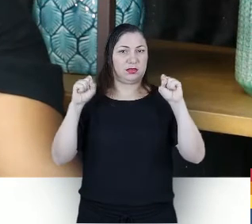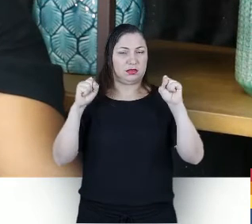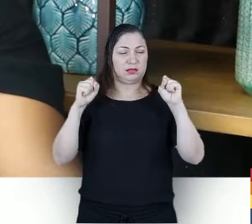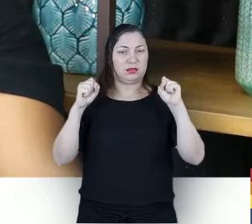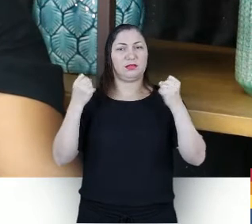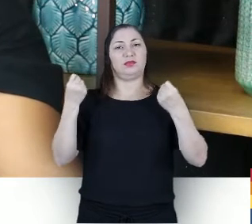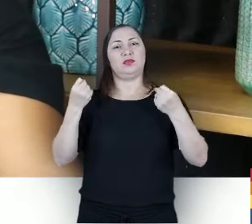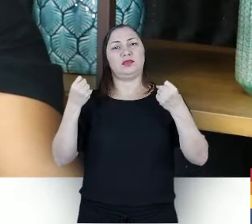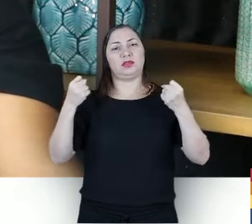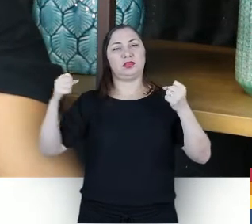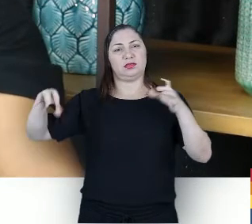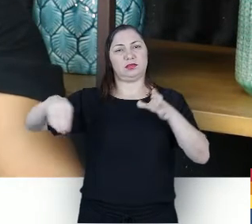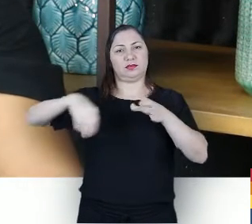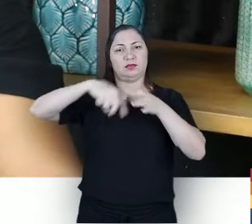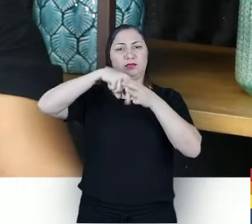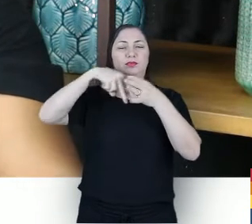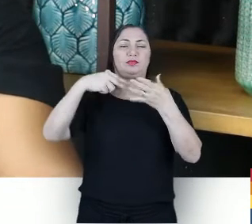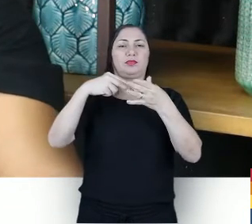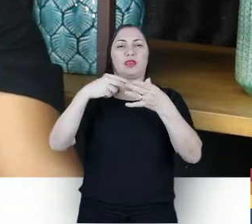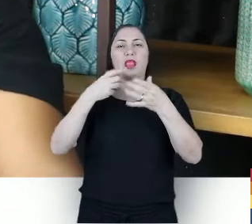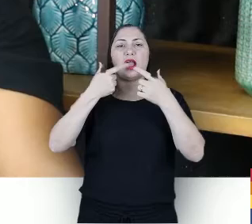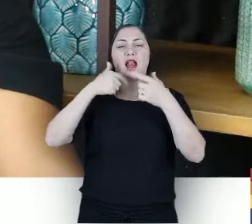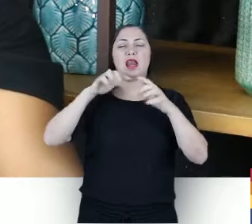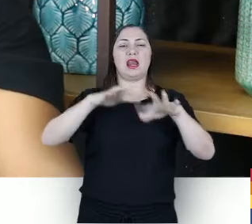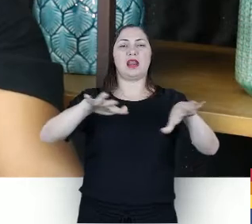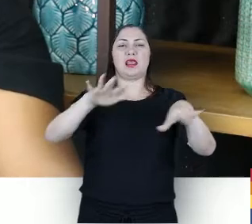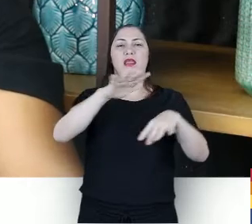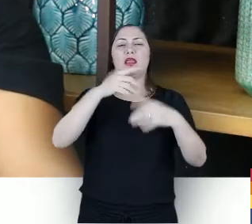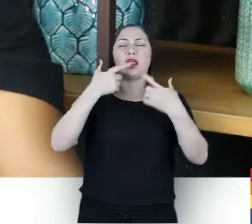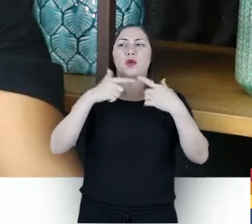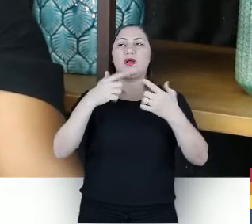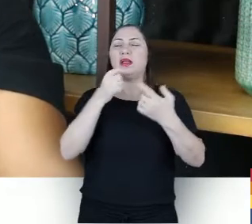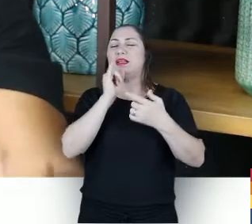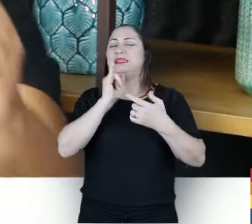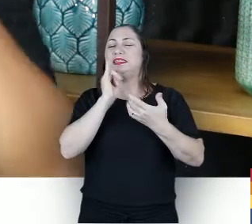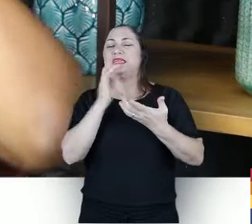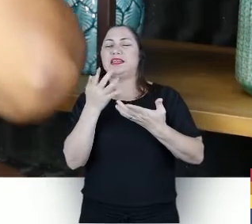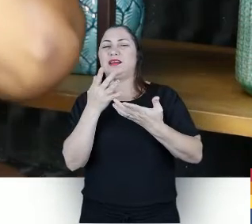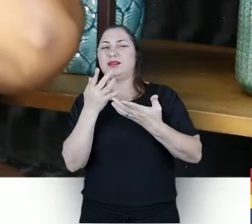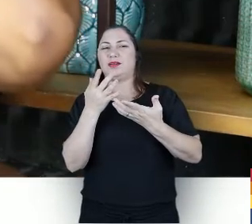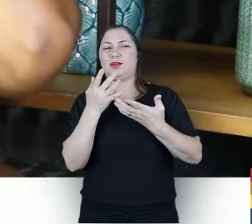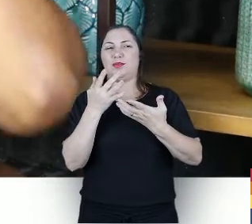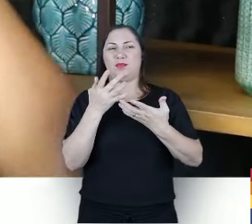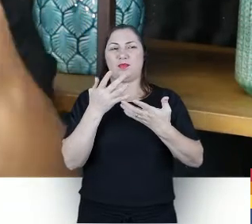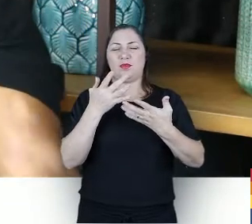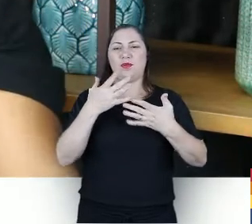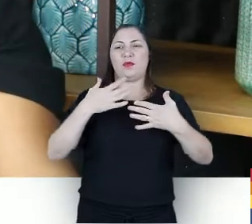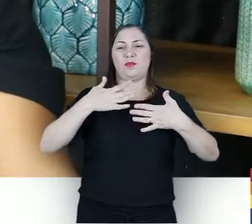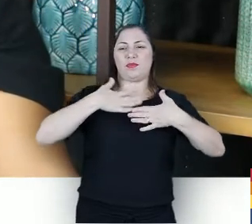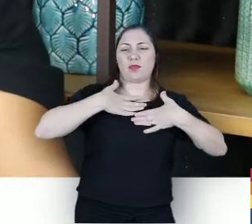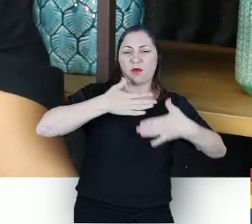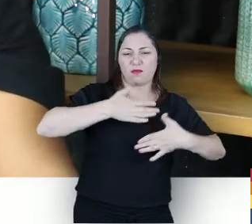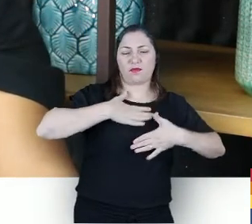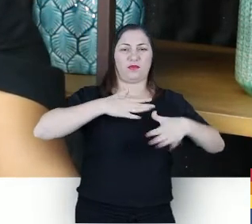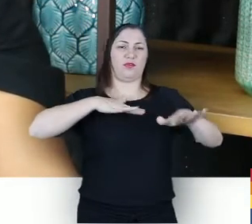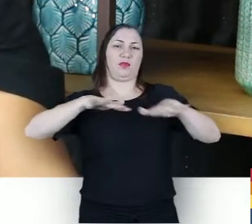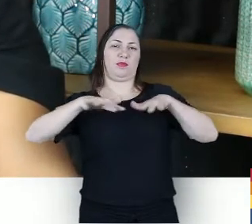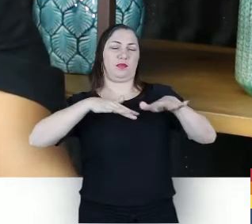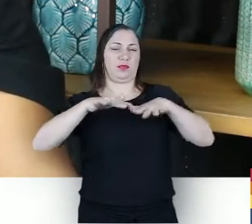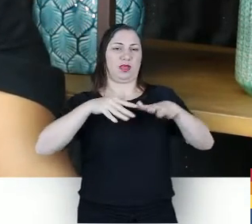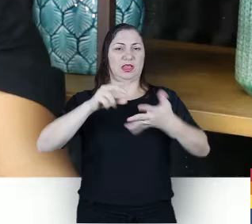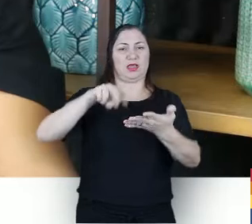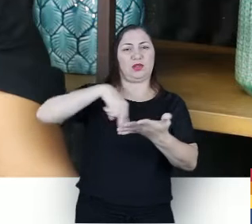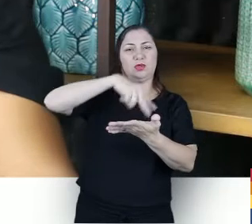prática escolar nessa perspectiva interdisciplinar. E a educação física, ela se insere na área de linguagem